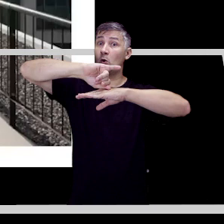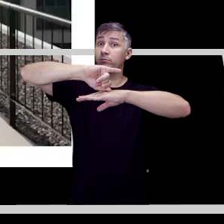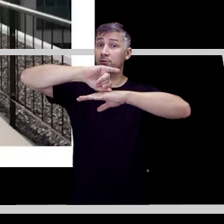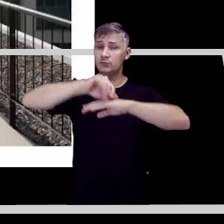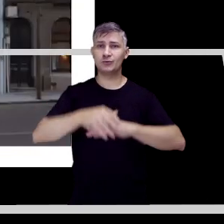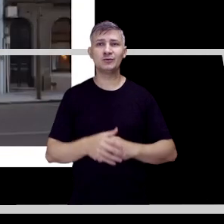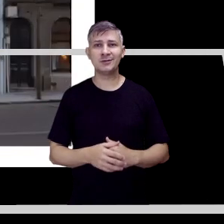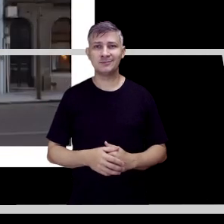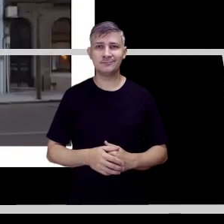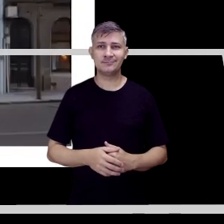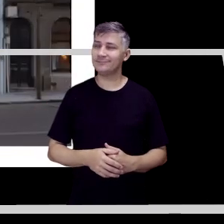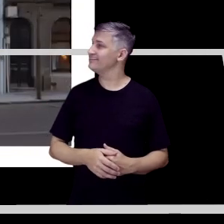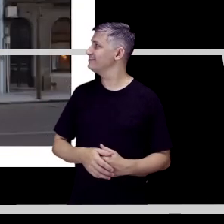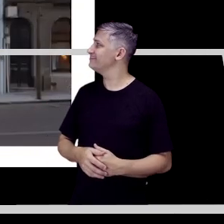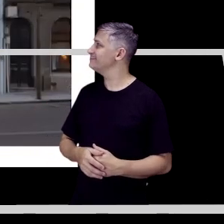cobertura.